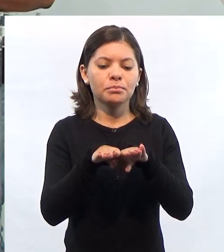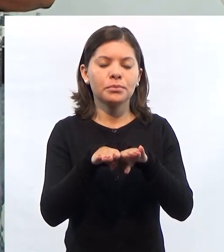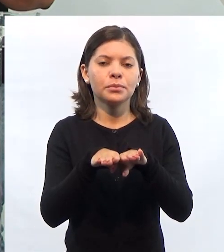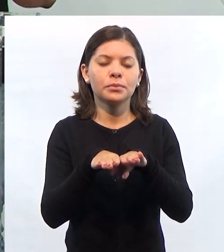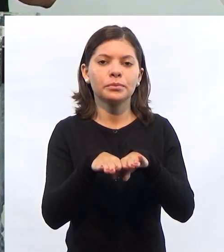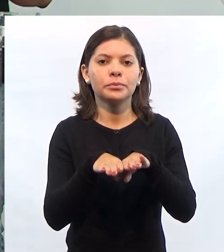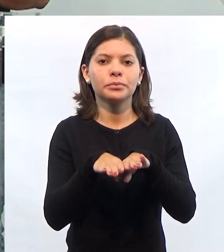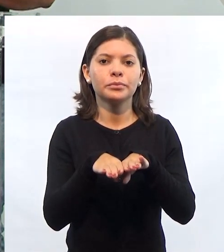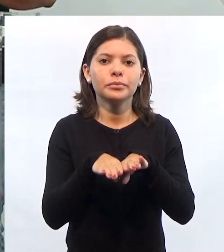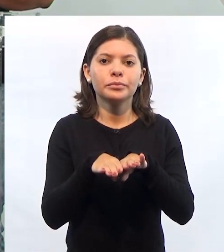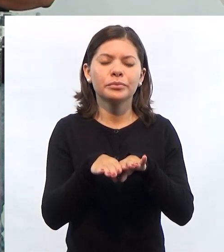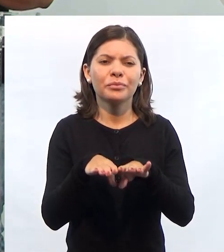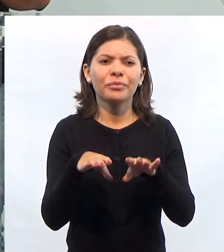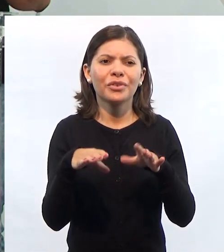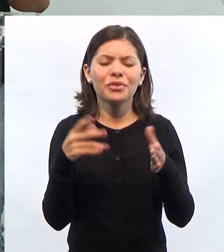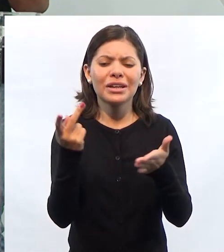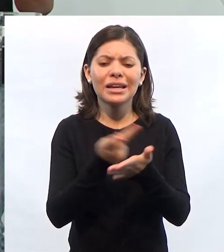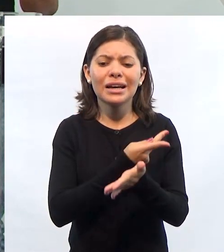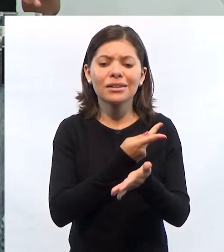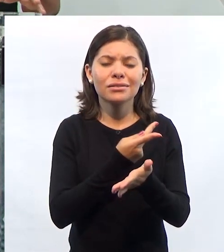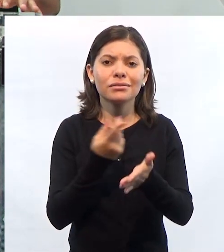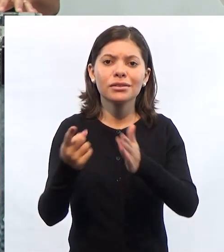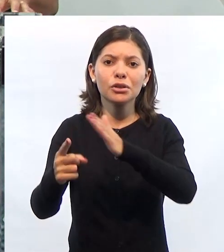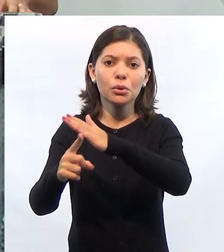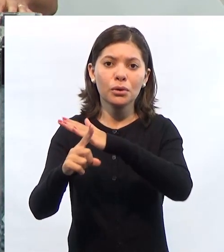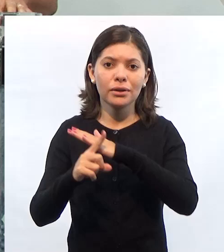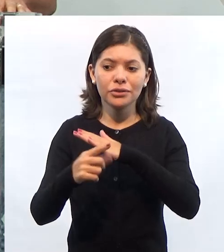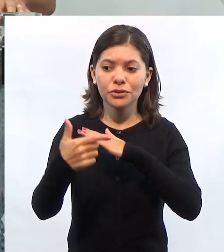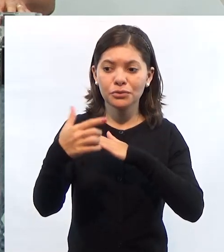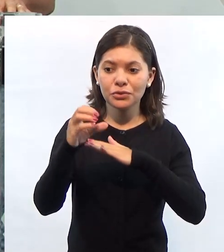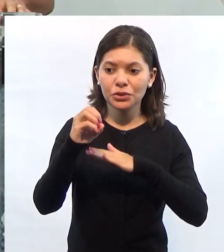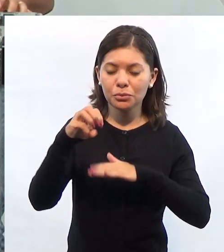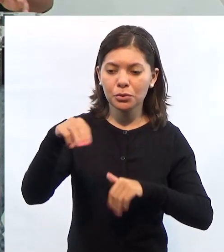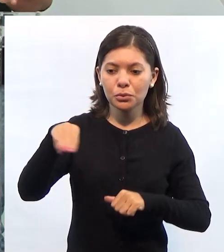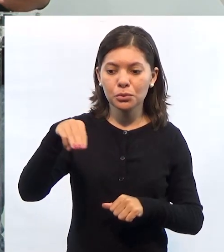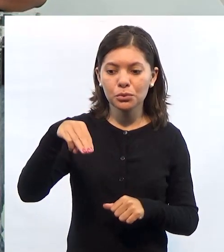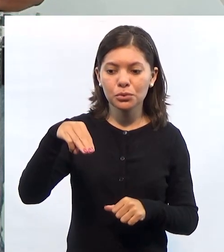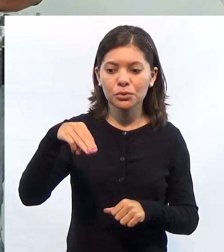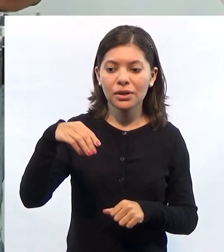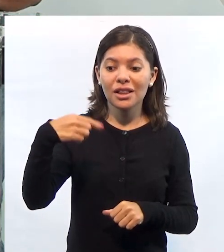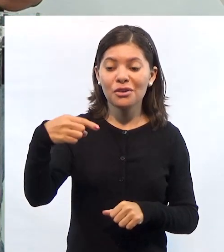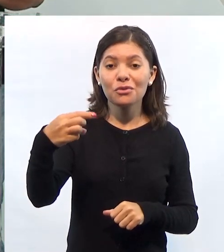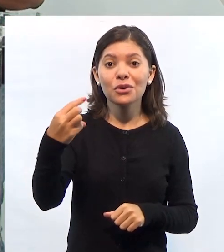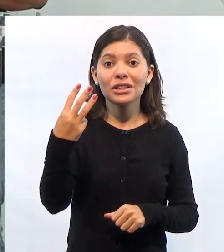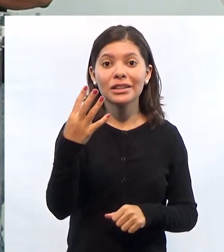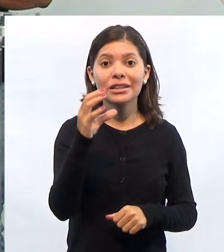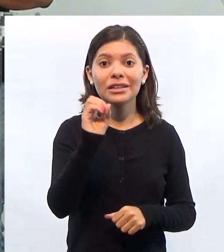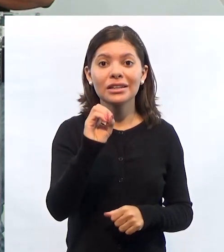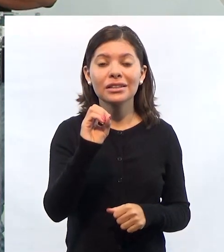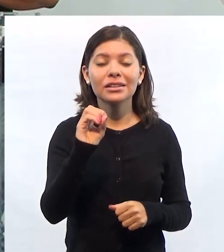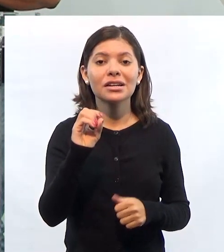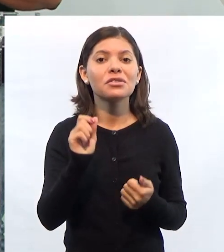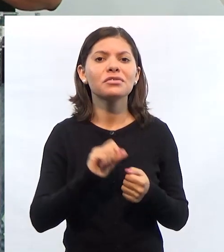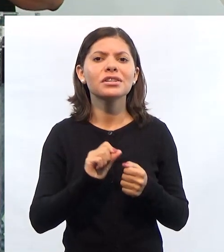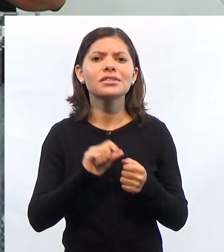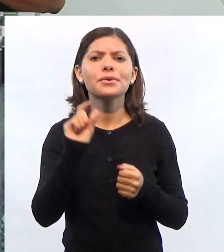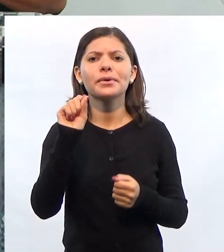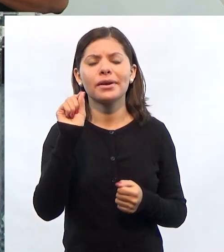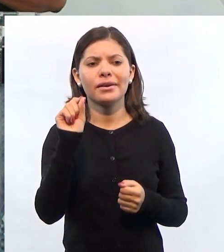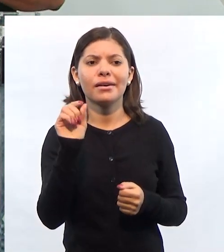não foram atendidos então o cliente deveria ser atendida em 20 minutos levou 30 O que que a gente pode fazer